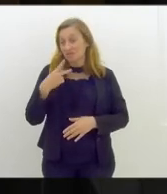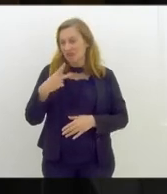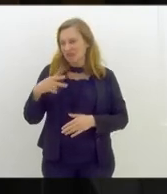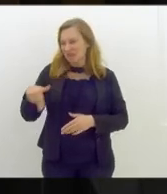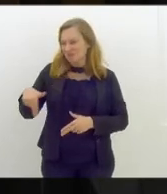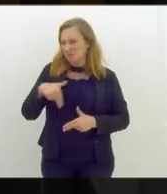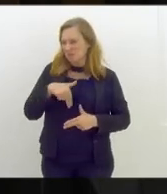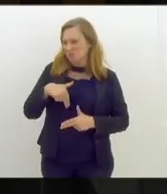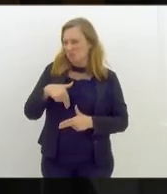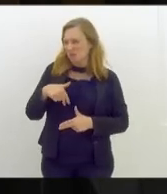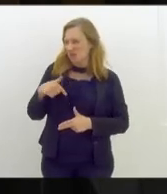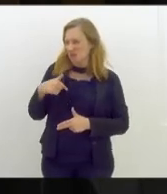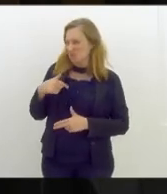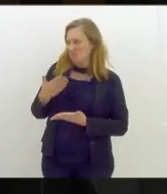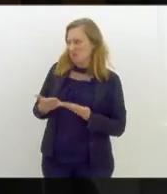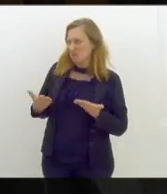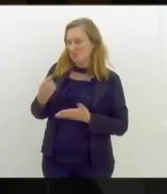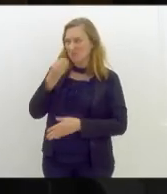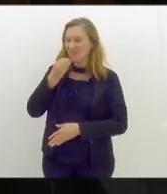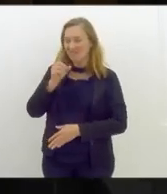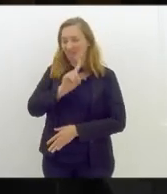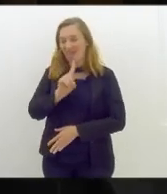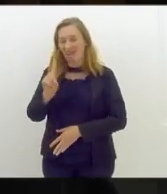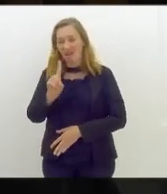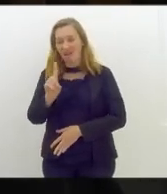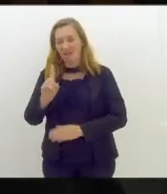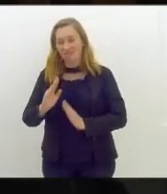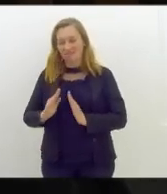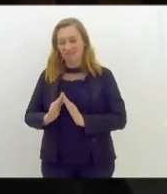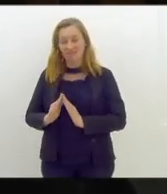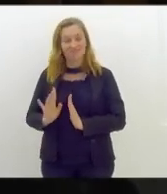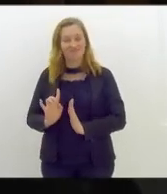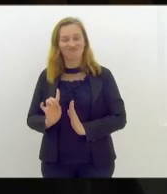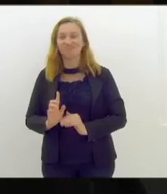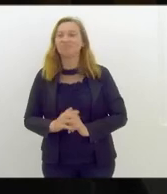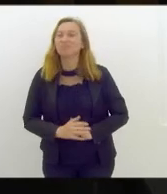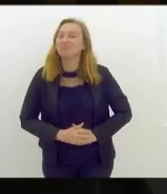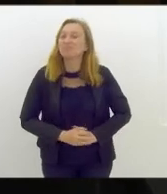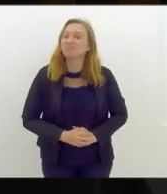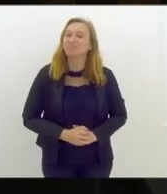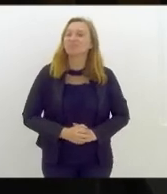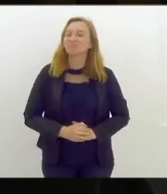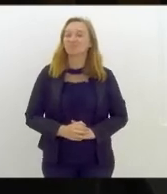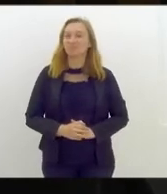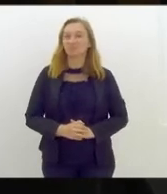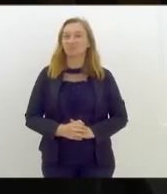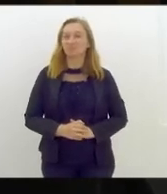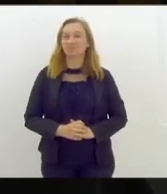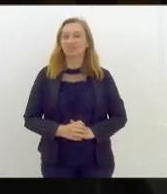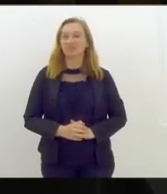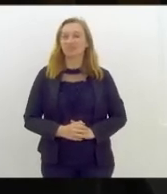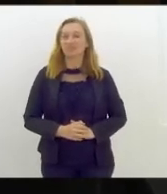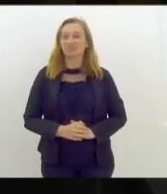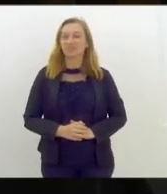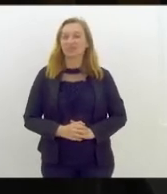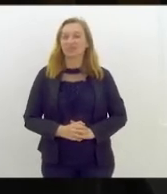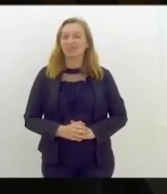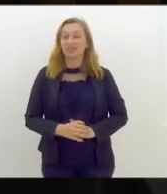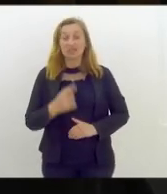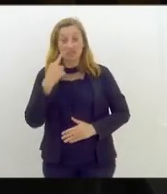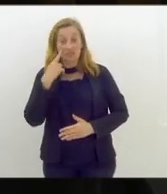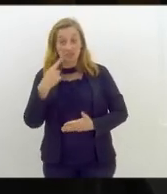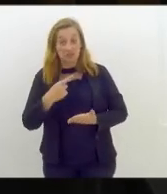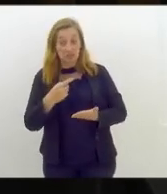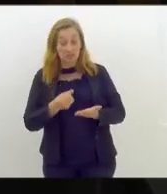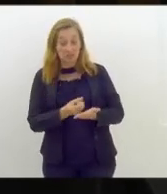oportunidade, né, Felipe, aqui, nesta casa. se viram meus papéis, ficaram preocupados.